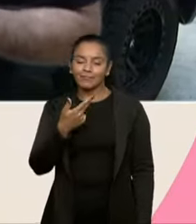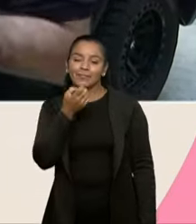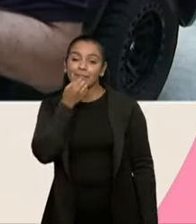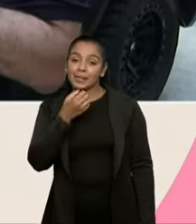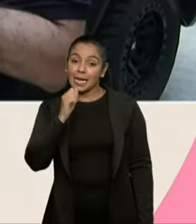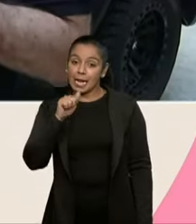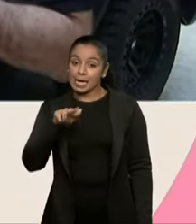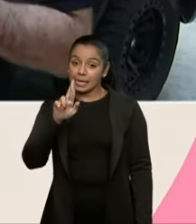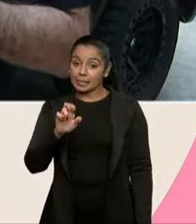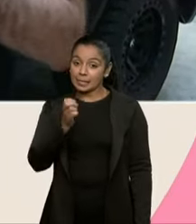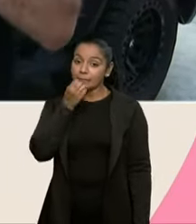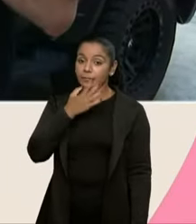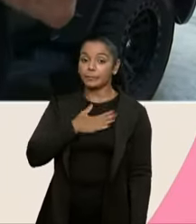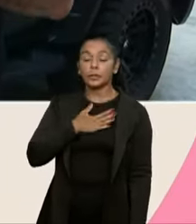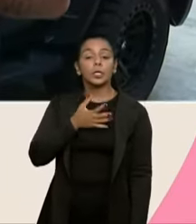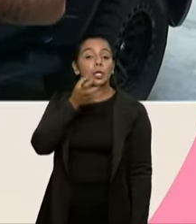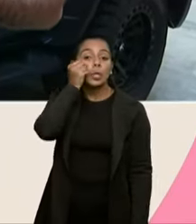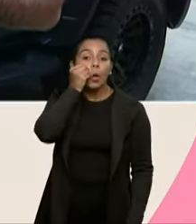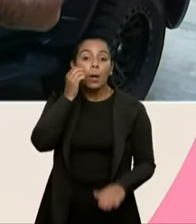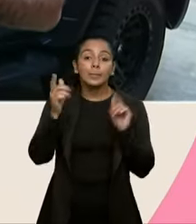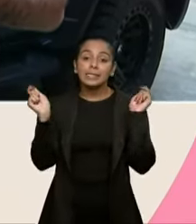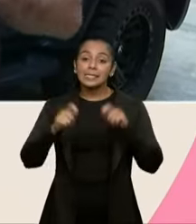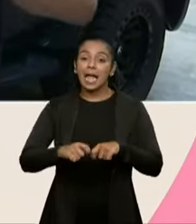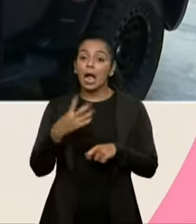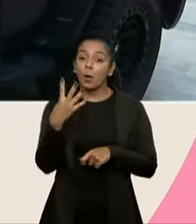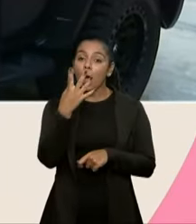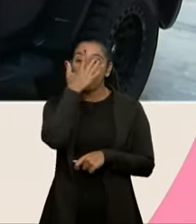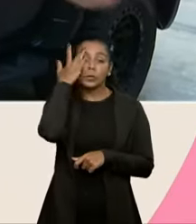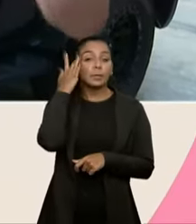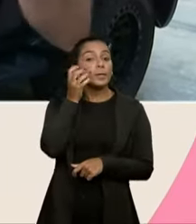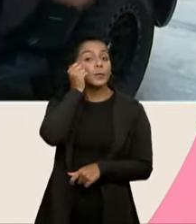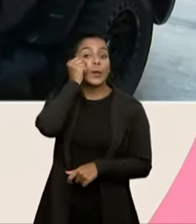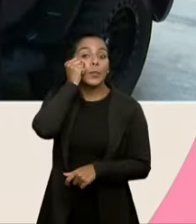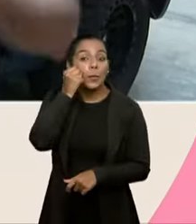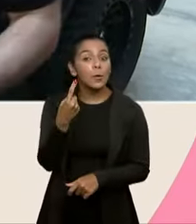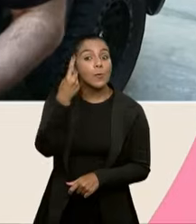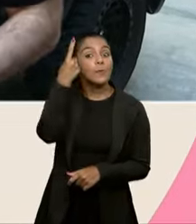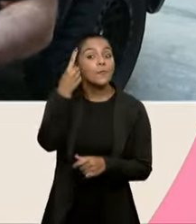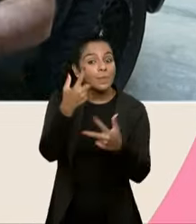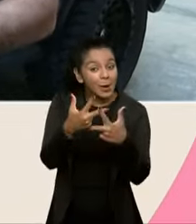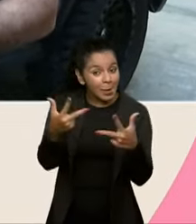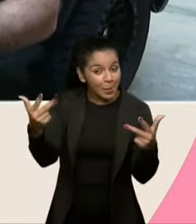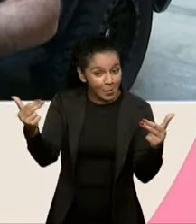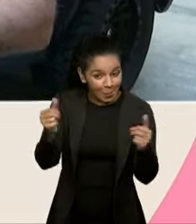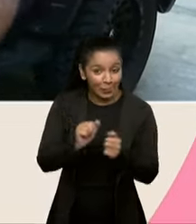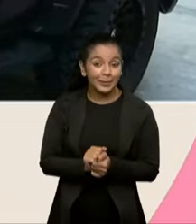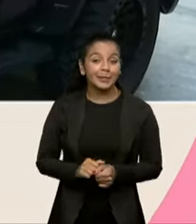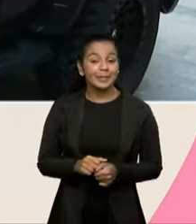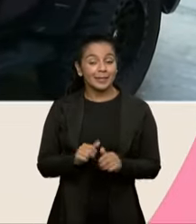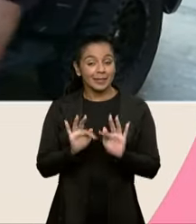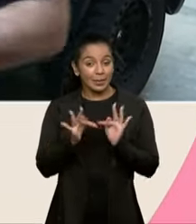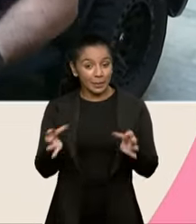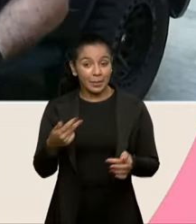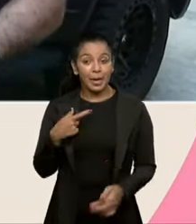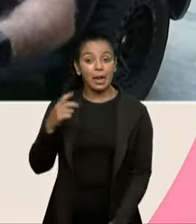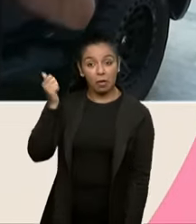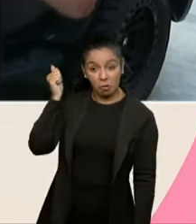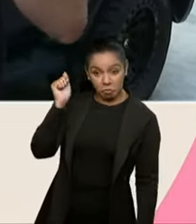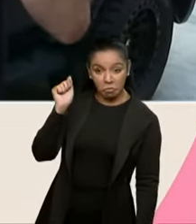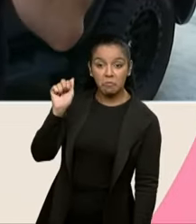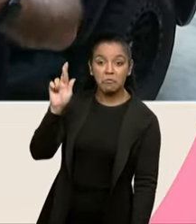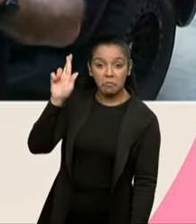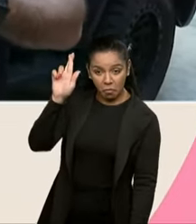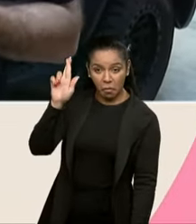o André me contou que dormem até 4 pessoas confortavelmente. E tem um detalhe, que é a gota d'água da humilhação. O ar-condicionado